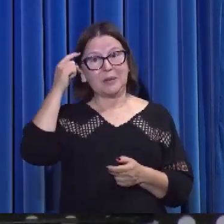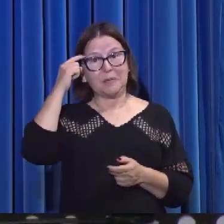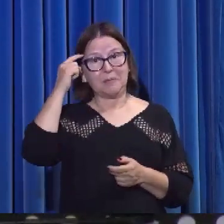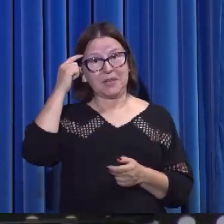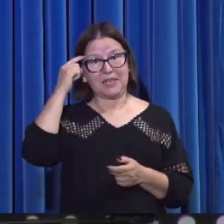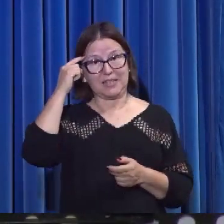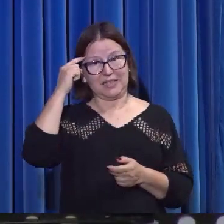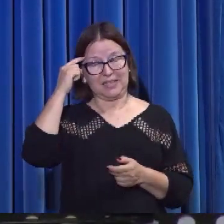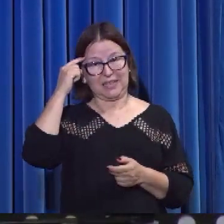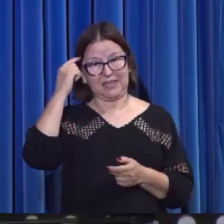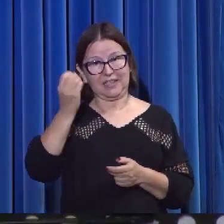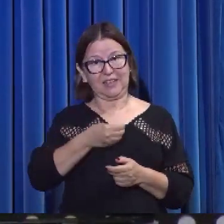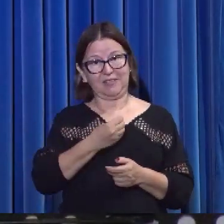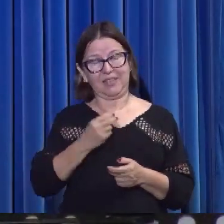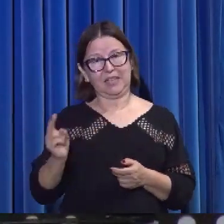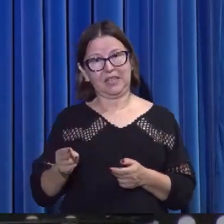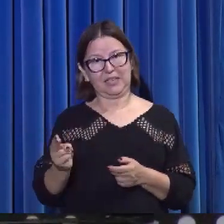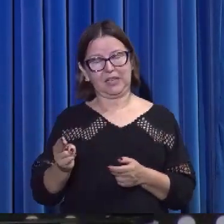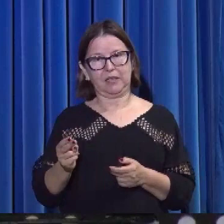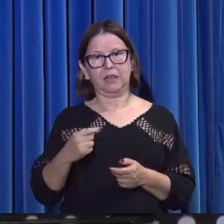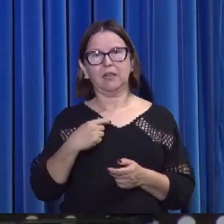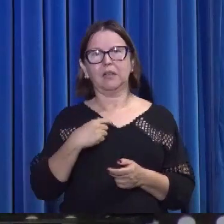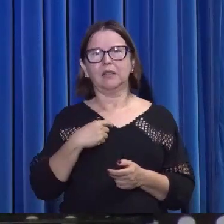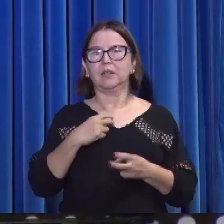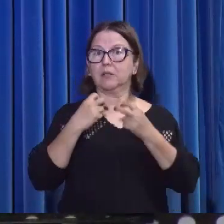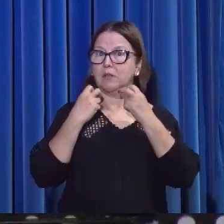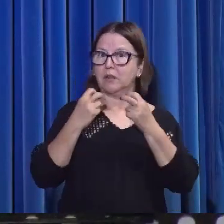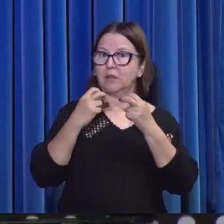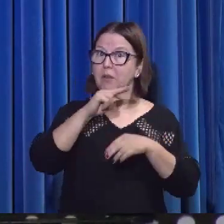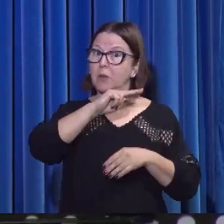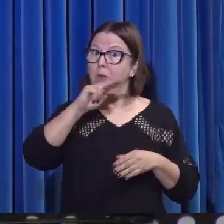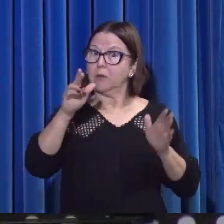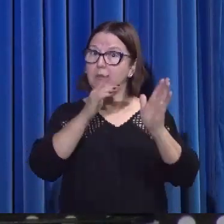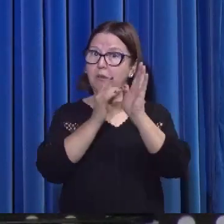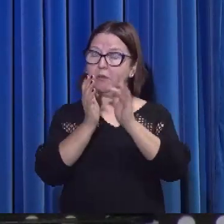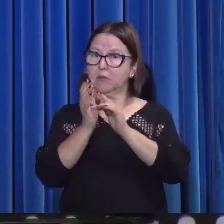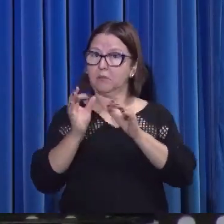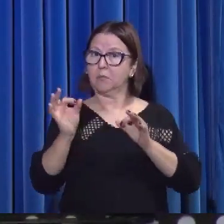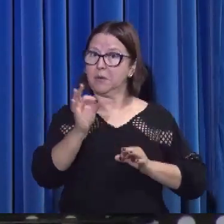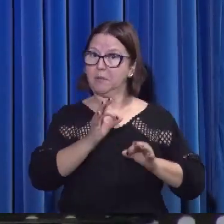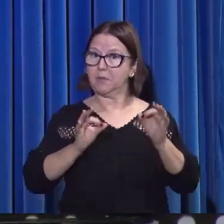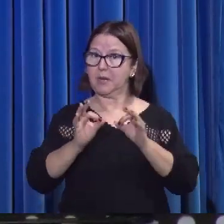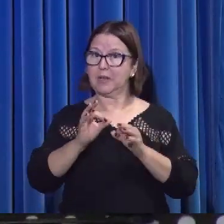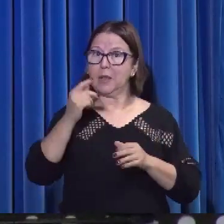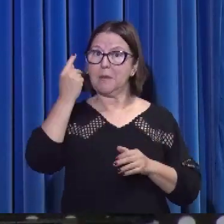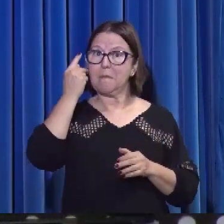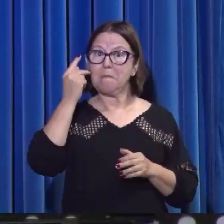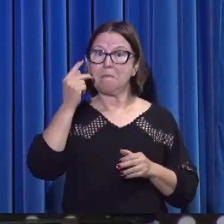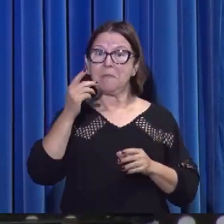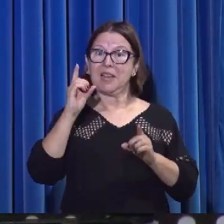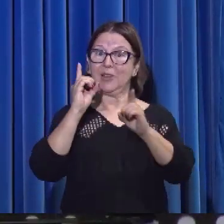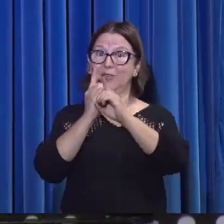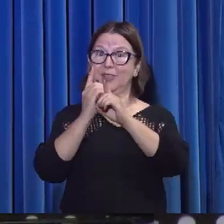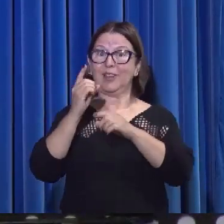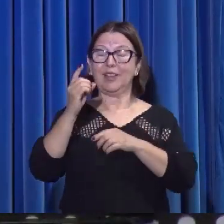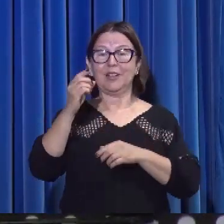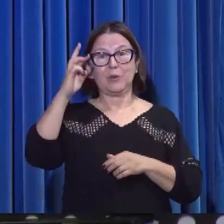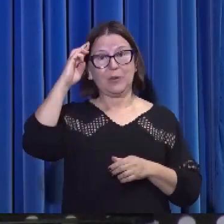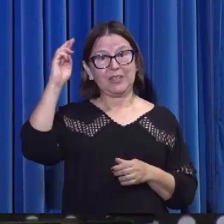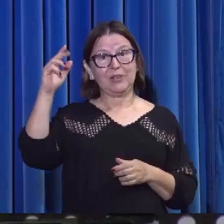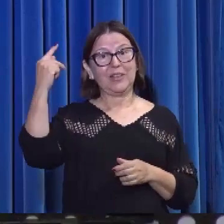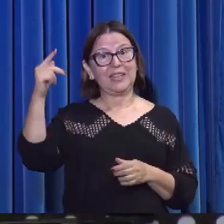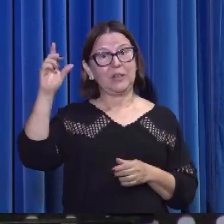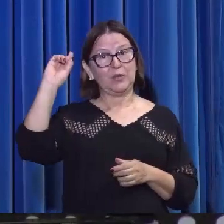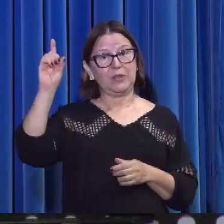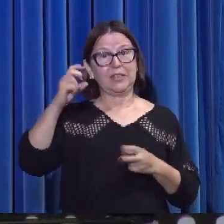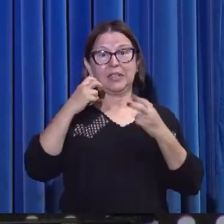rogo em nome de Jesus, prepara-te para te encontrares com o Senhor teu Deus. Clame pelo socorro do Espírito